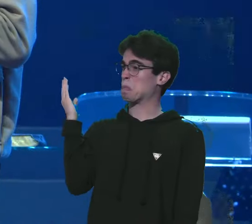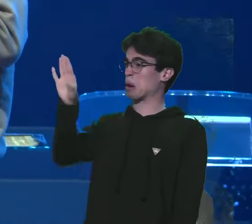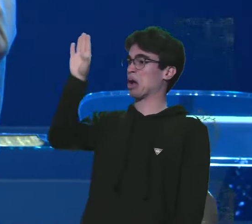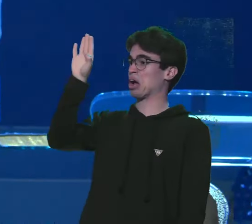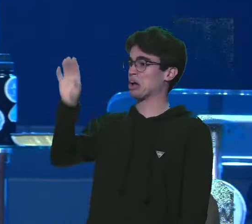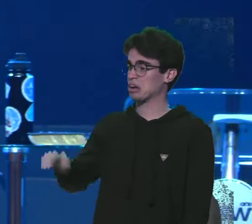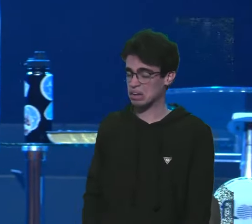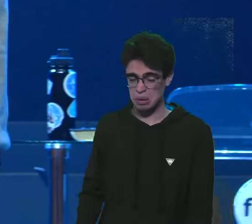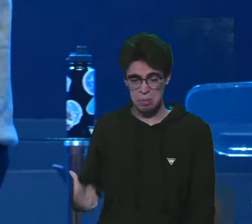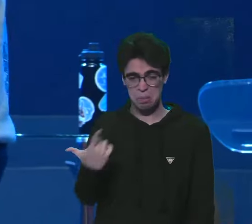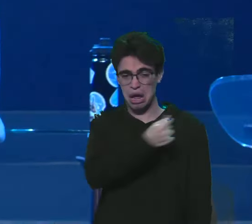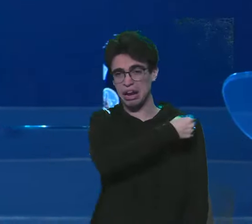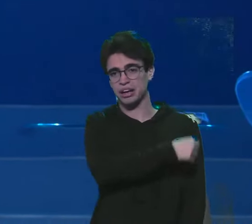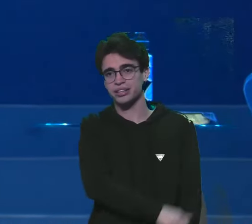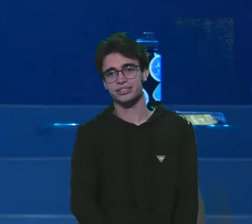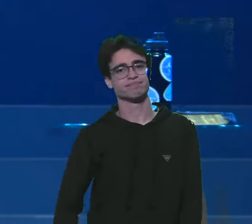embora.